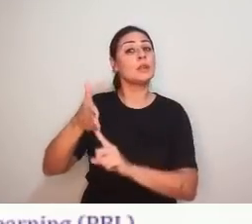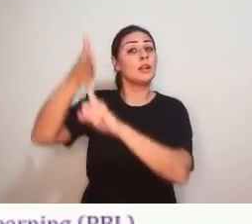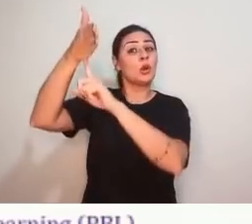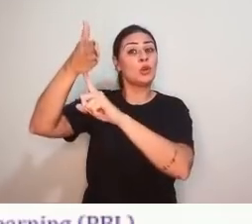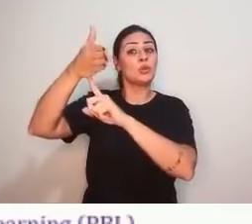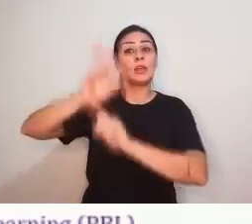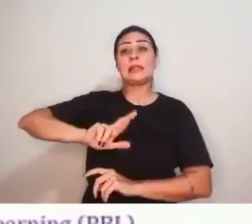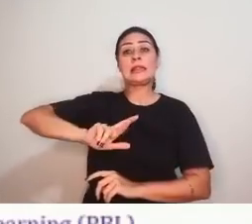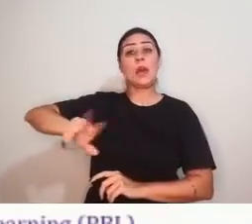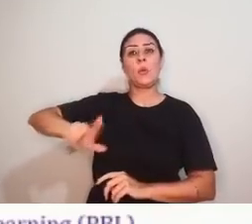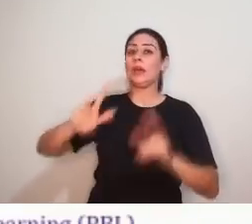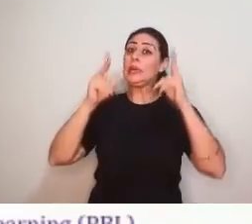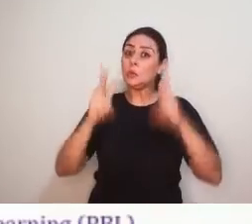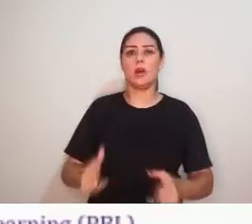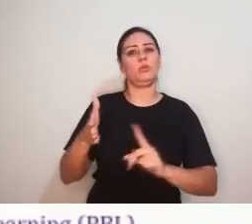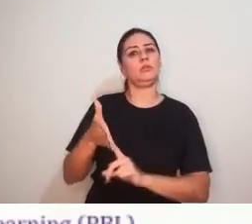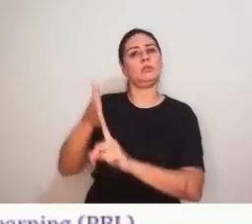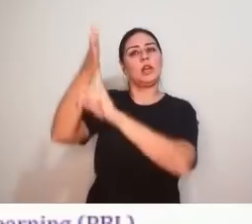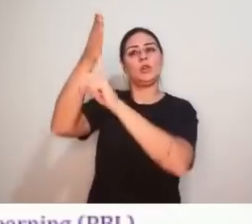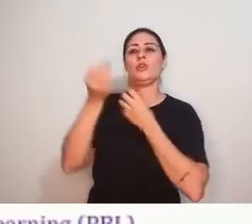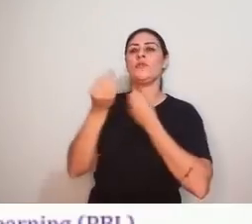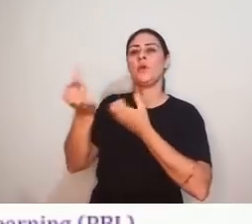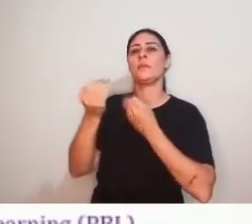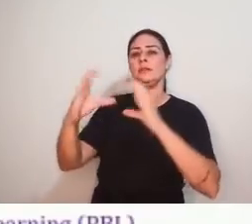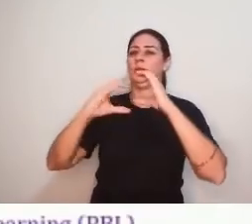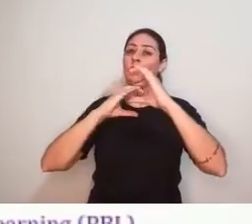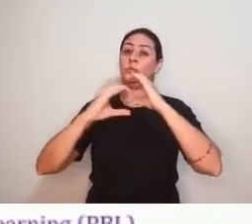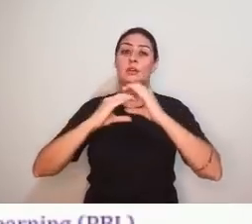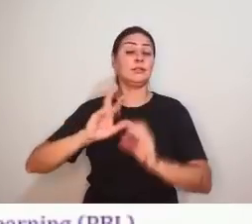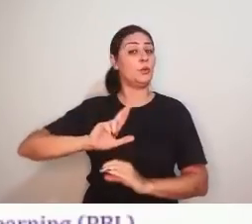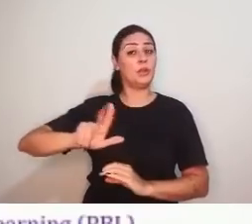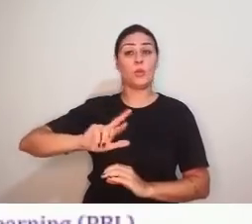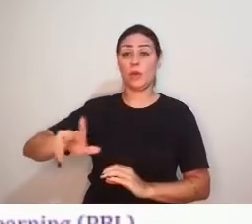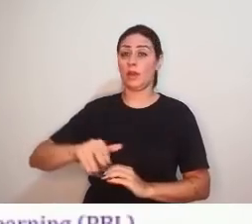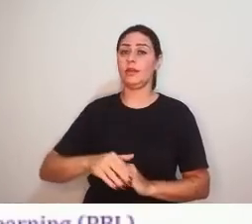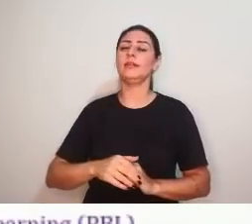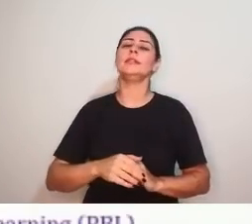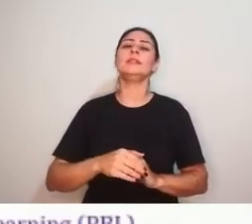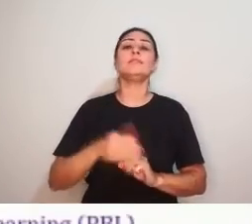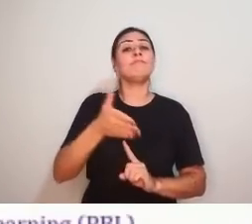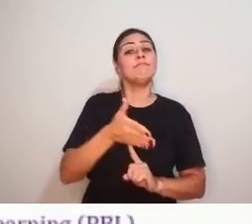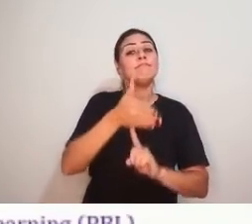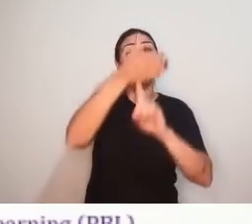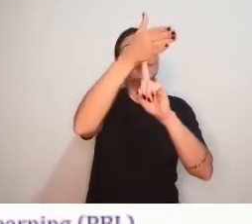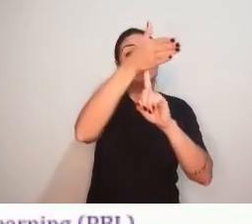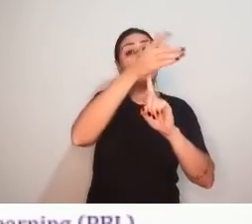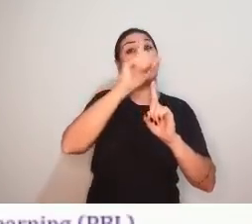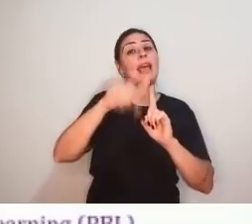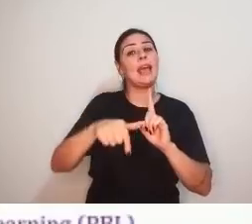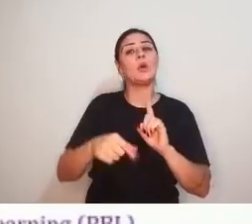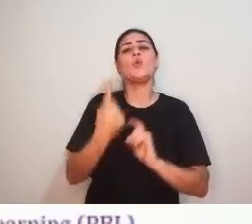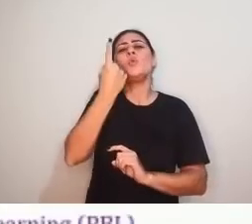recurso tecnológico não é sinônimo de tecnologia digital da informação e da comunicação. A tecnologia